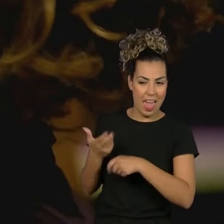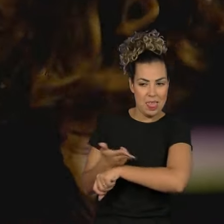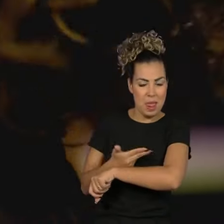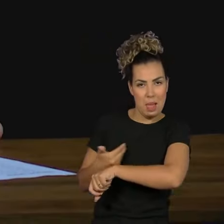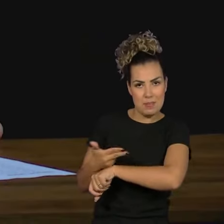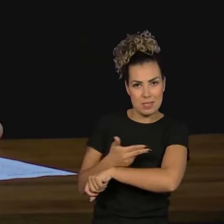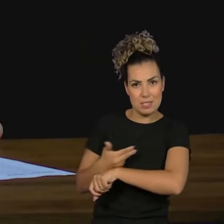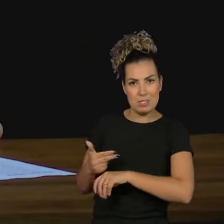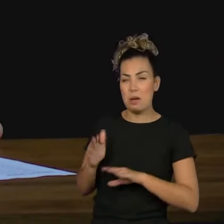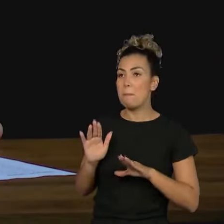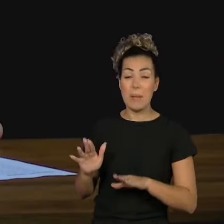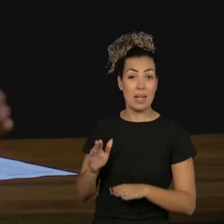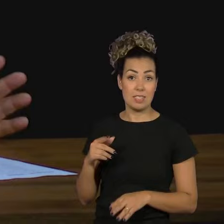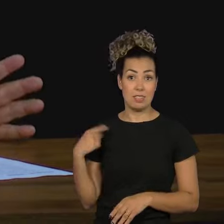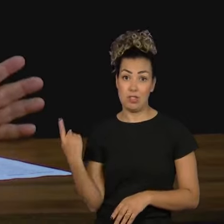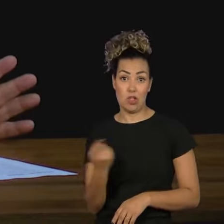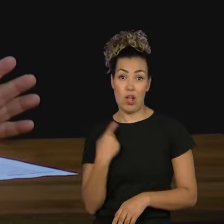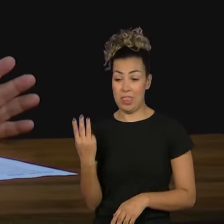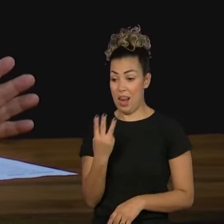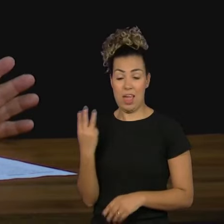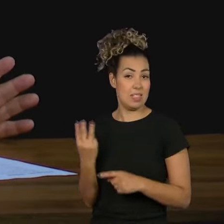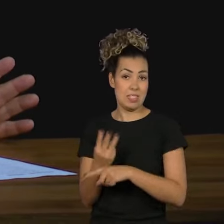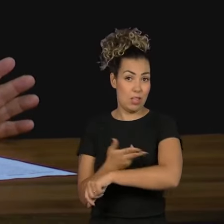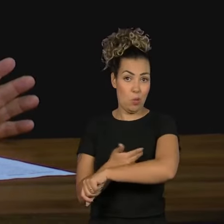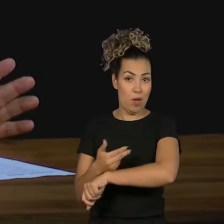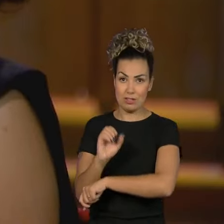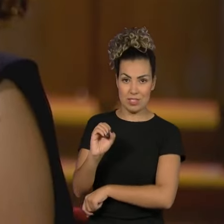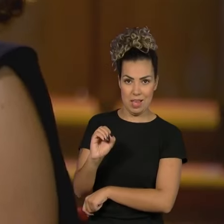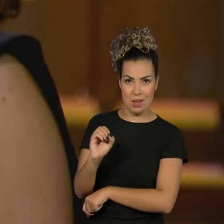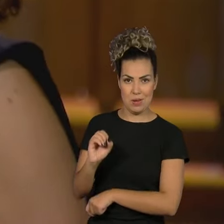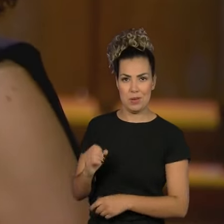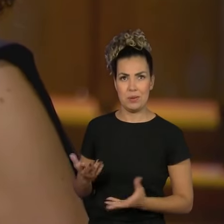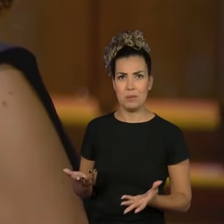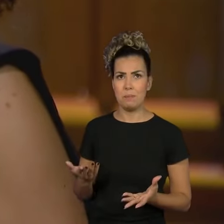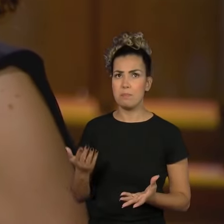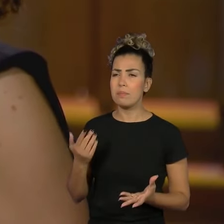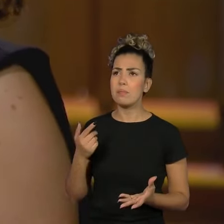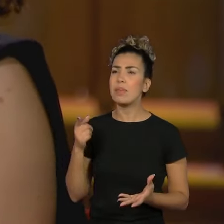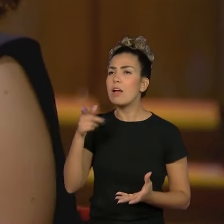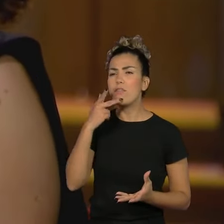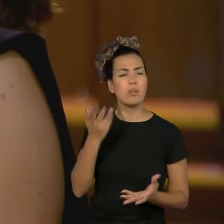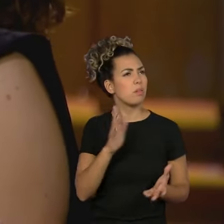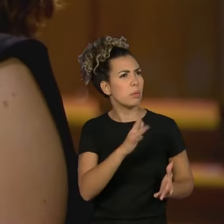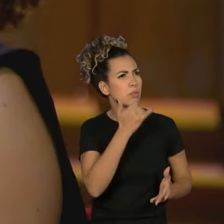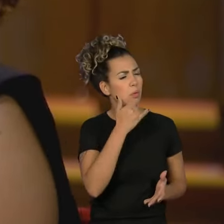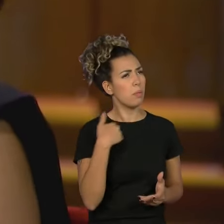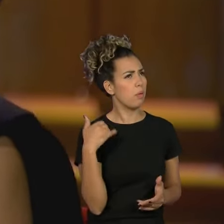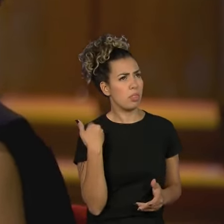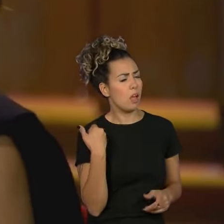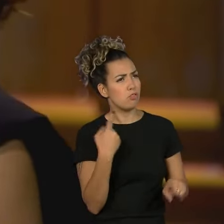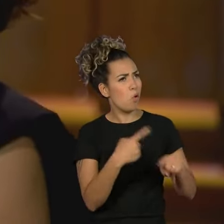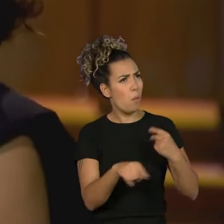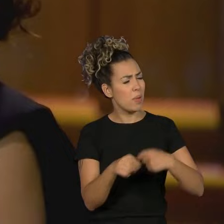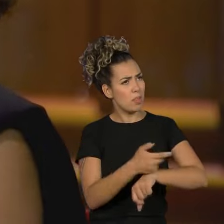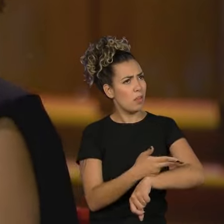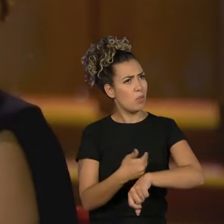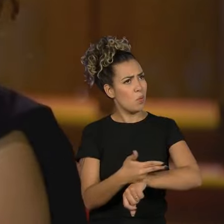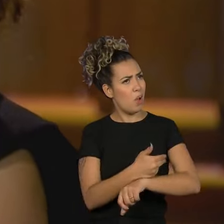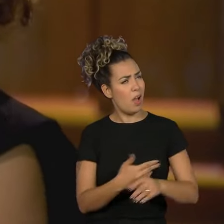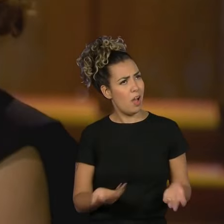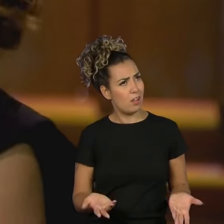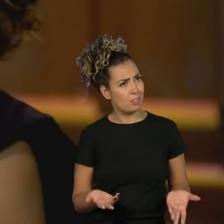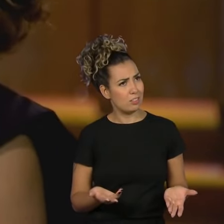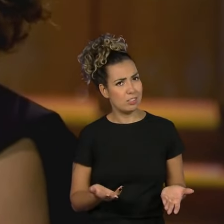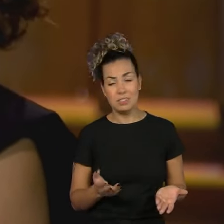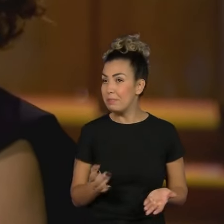juntas ninguém tem tatuagem ah e aí e aí elas mas a gente ainda não tem idade para fazer tatuagem Como assim eh só para dar